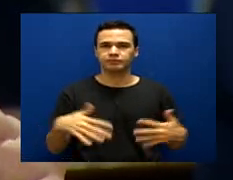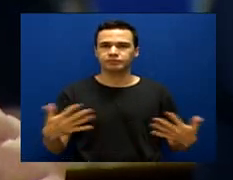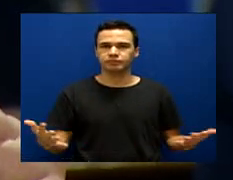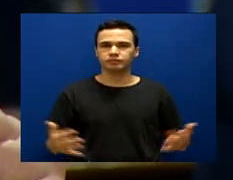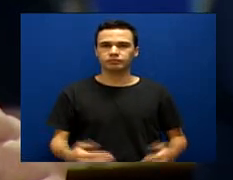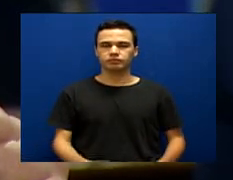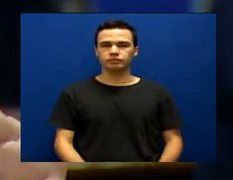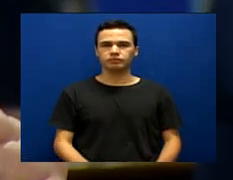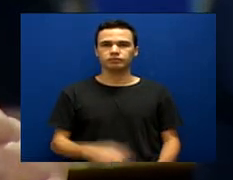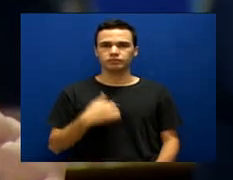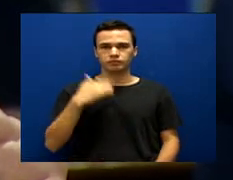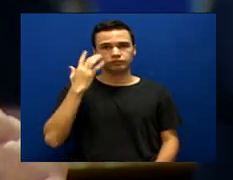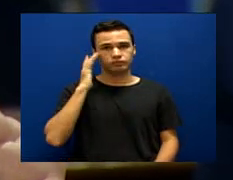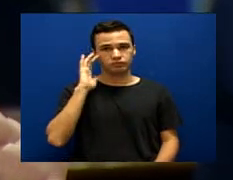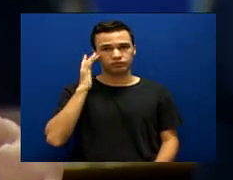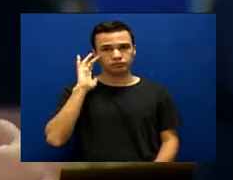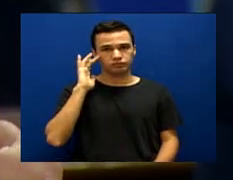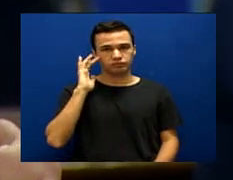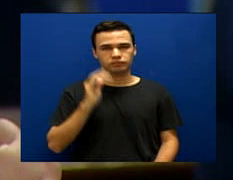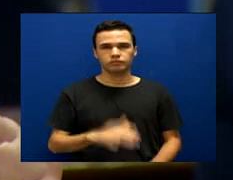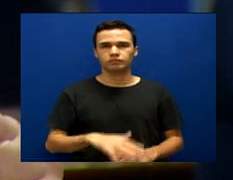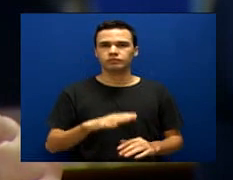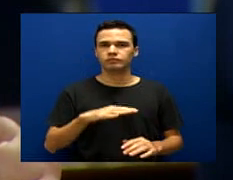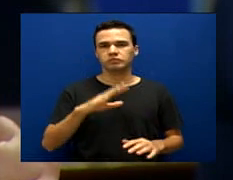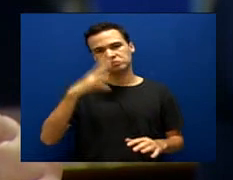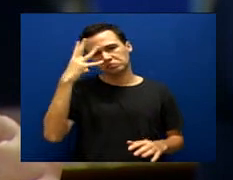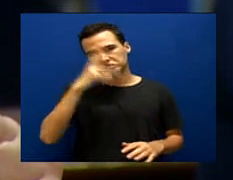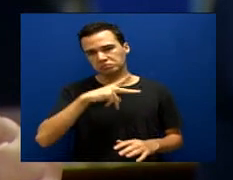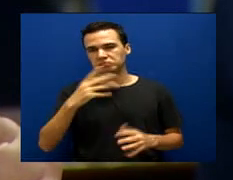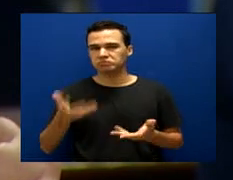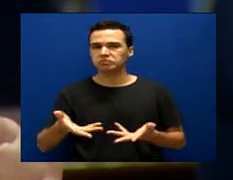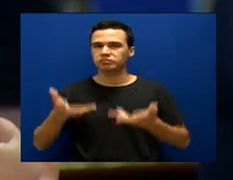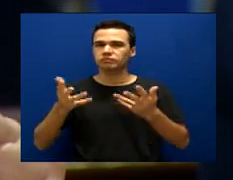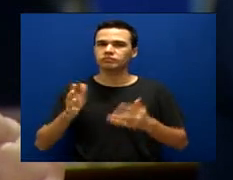Então, eu acho que tudo